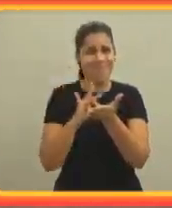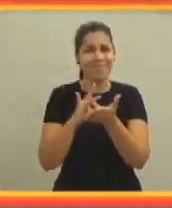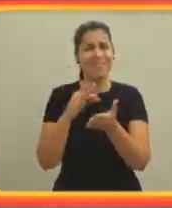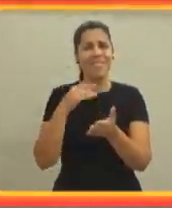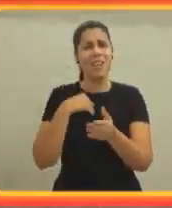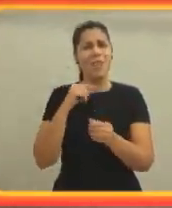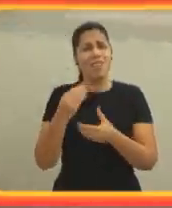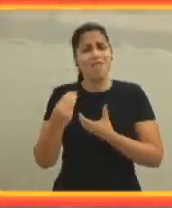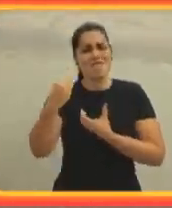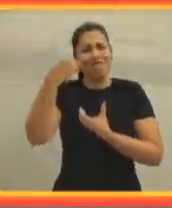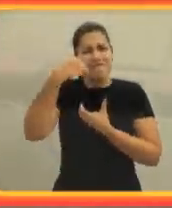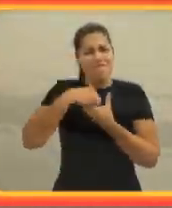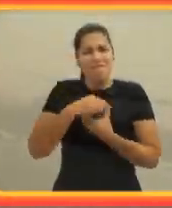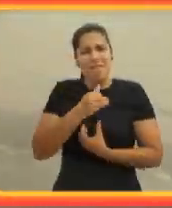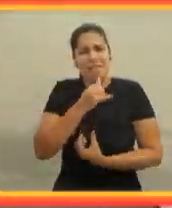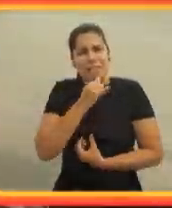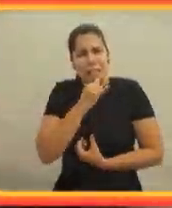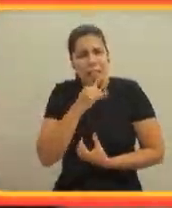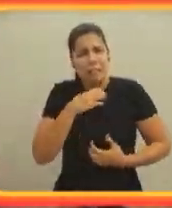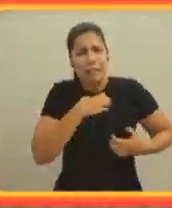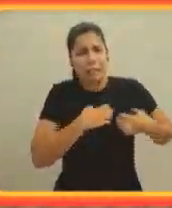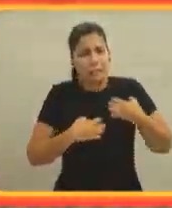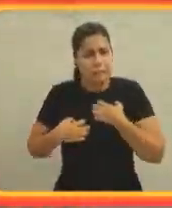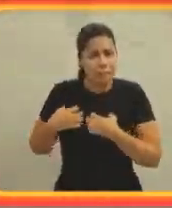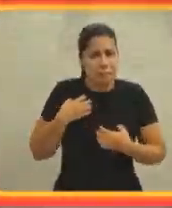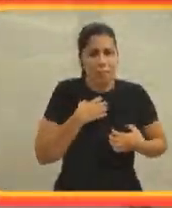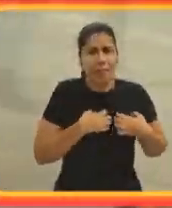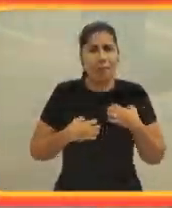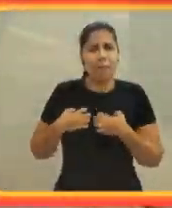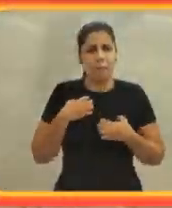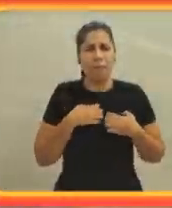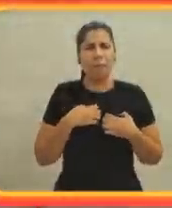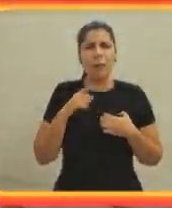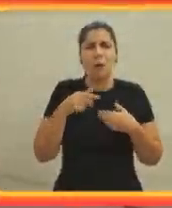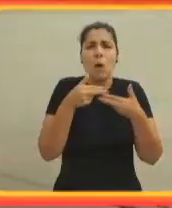Quando perdi a vista, definitivamente